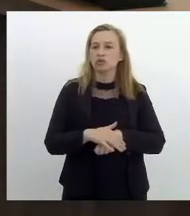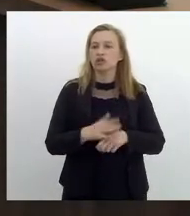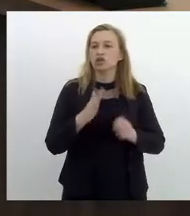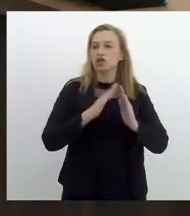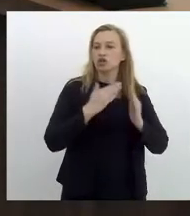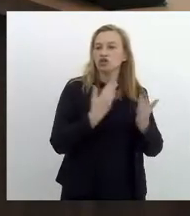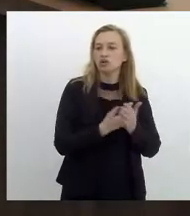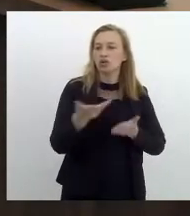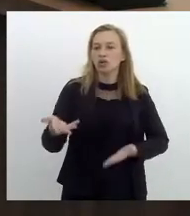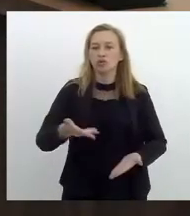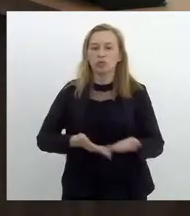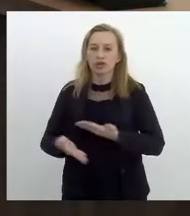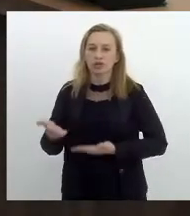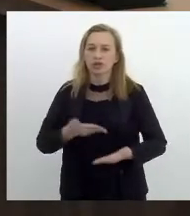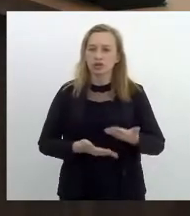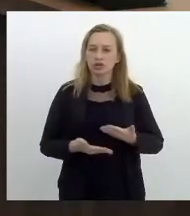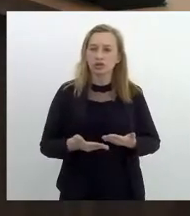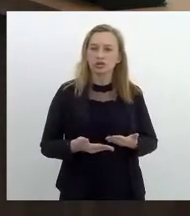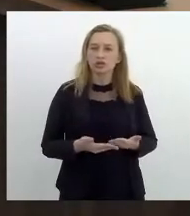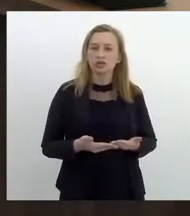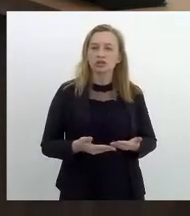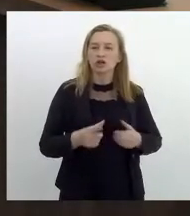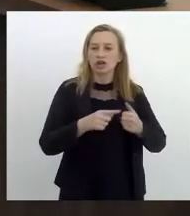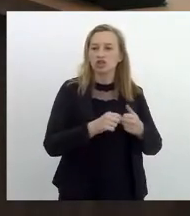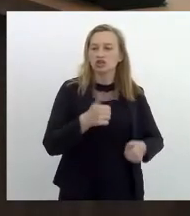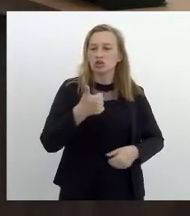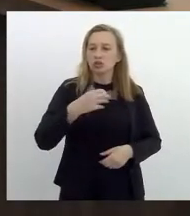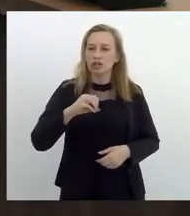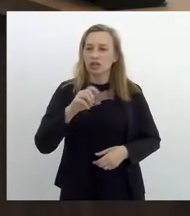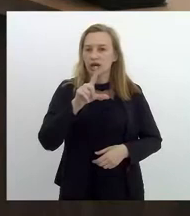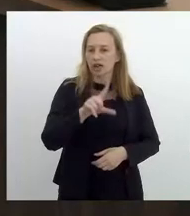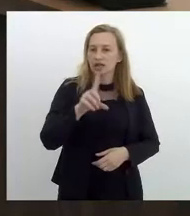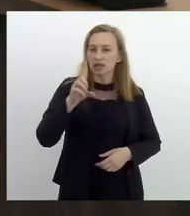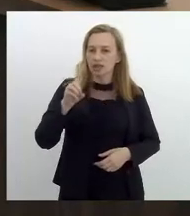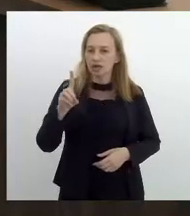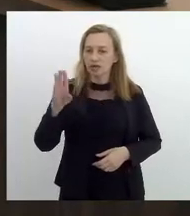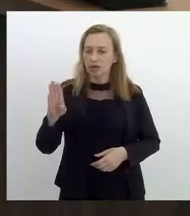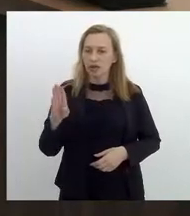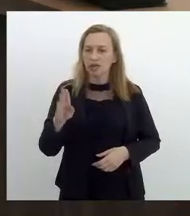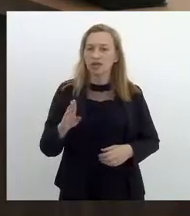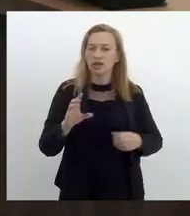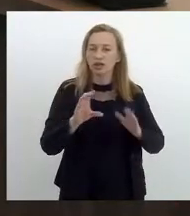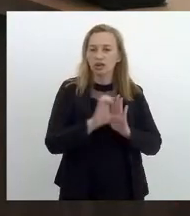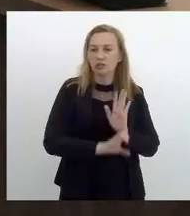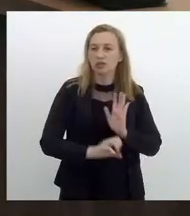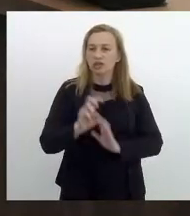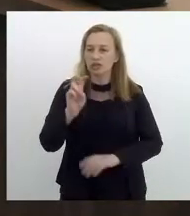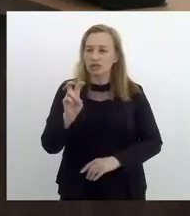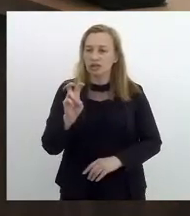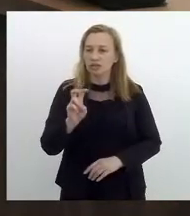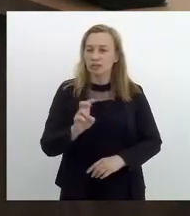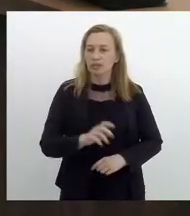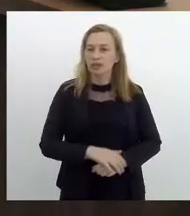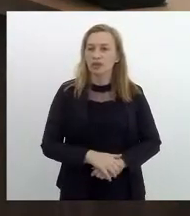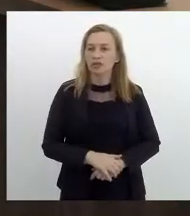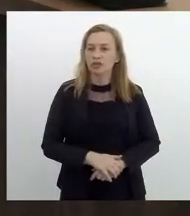escolas compartilhadas, em consonância com o artigo 10 da LDB. E a emenda 5, uma emenda